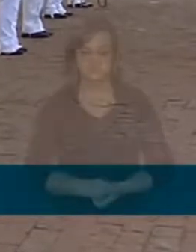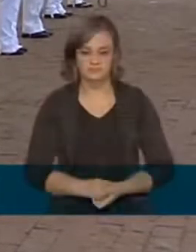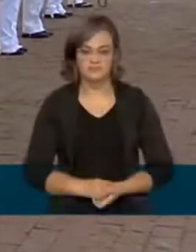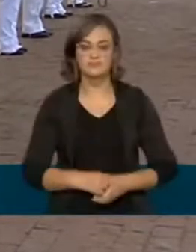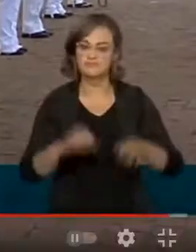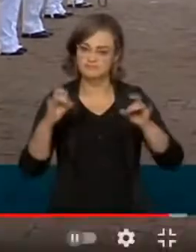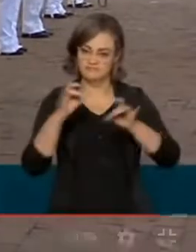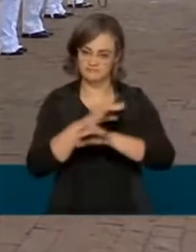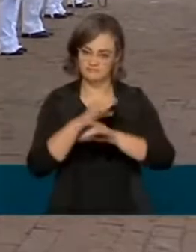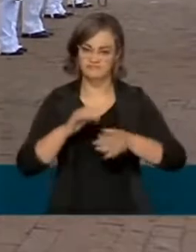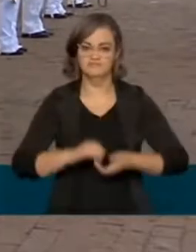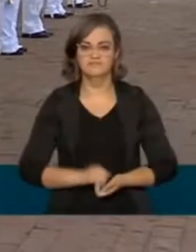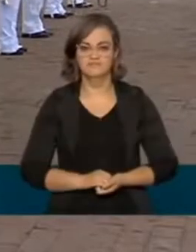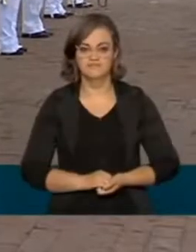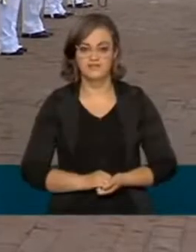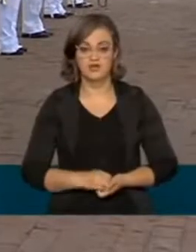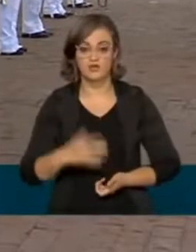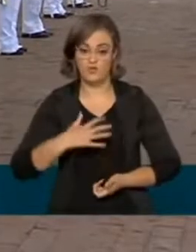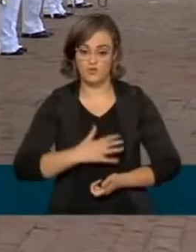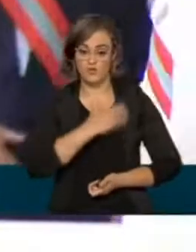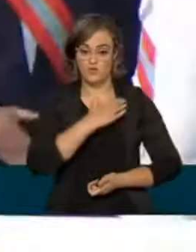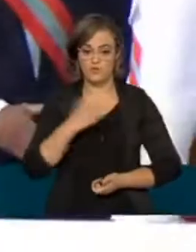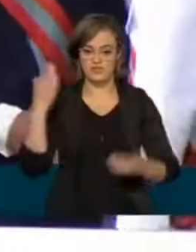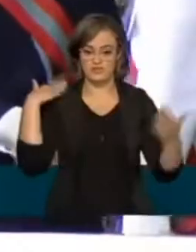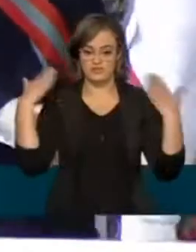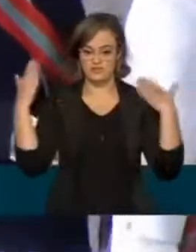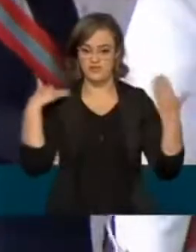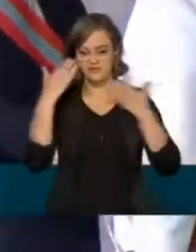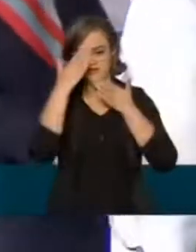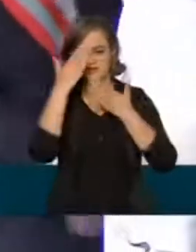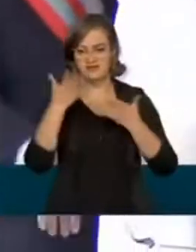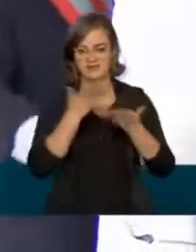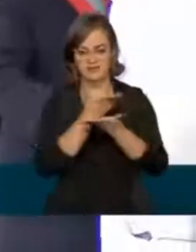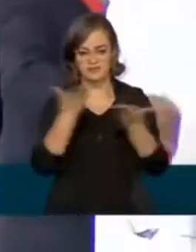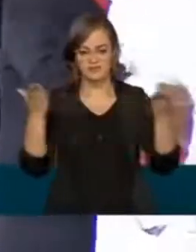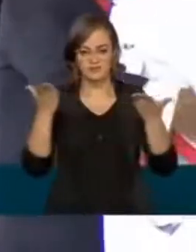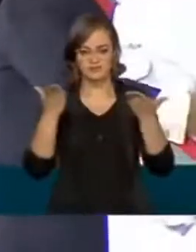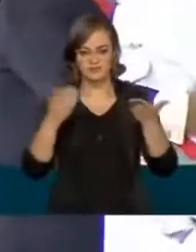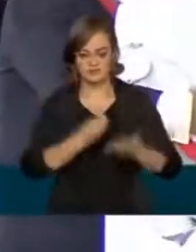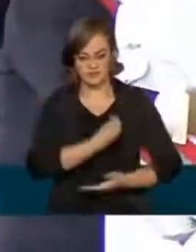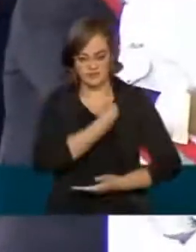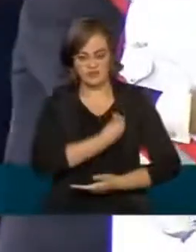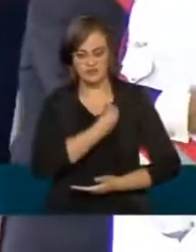Está encerrada a cerimônia. O comandante da Marinha agradece a todos que, com suas presenças, deram.